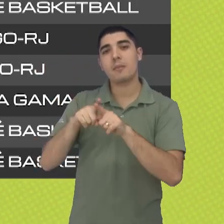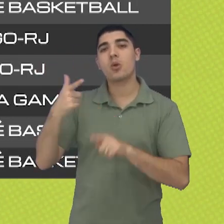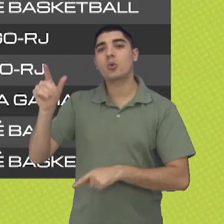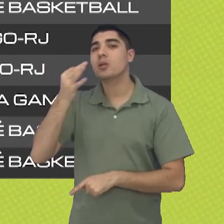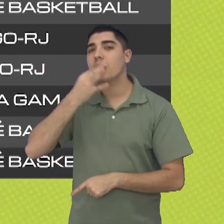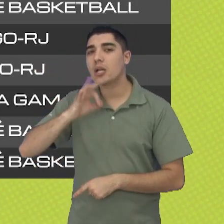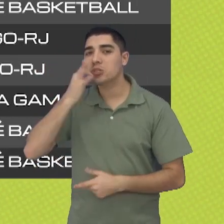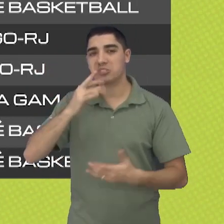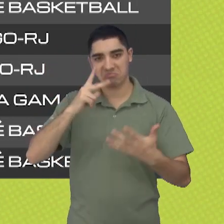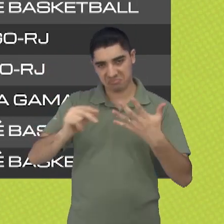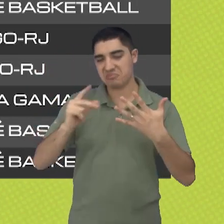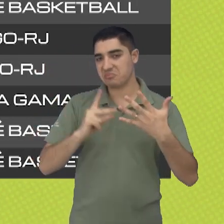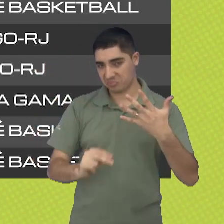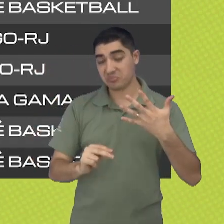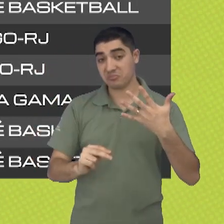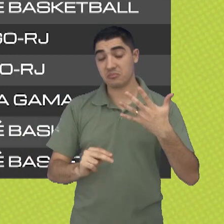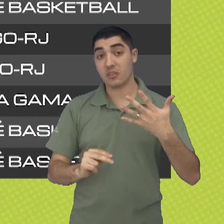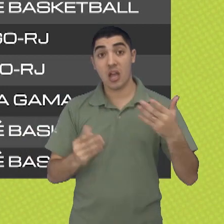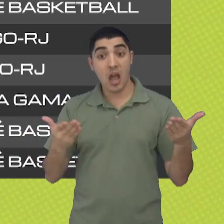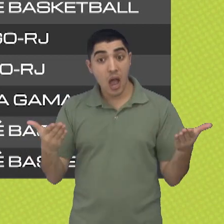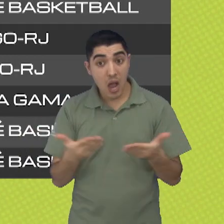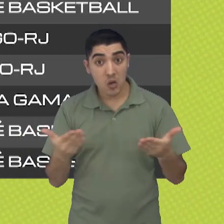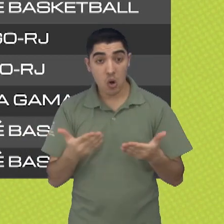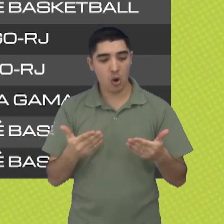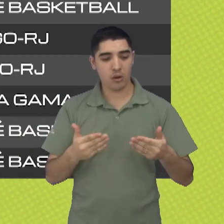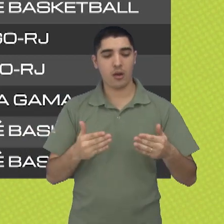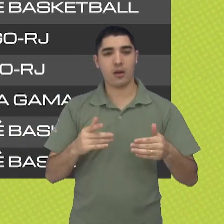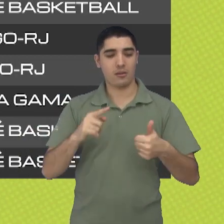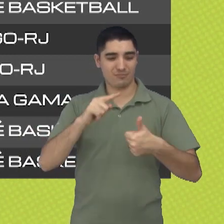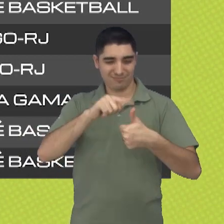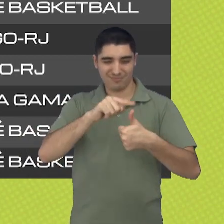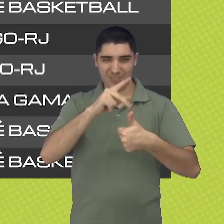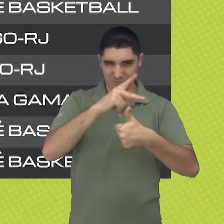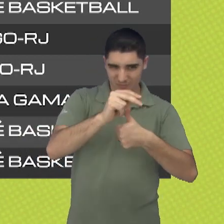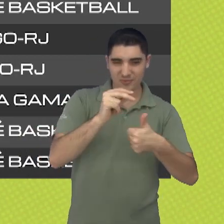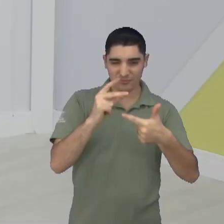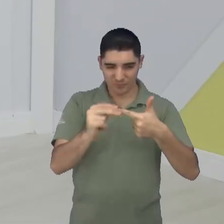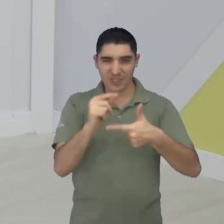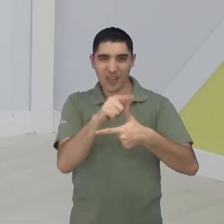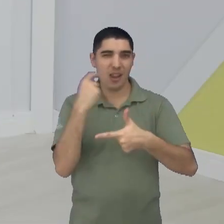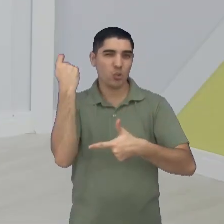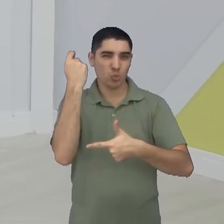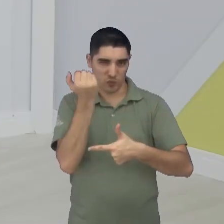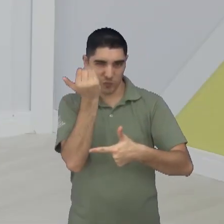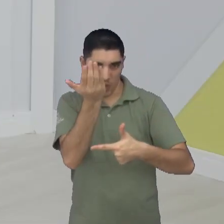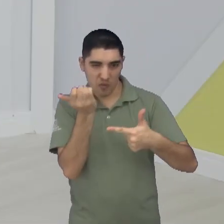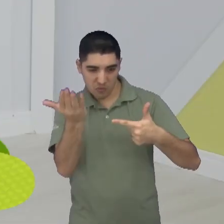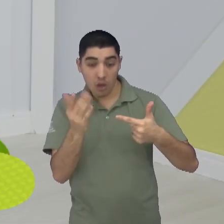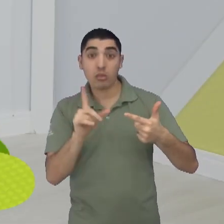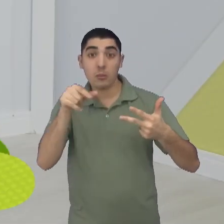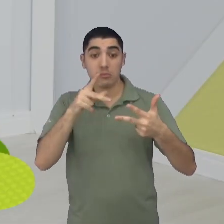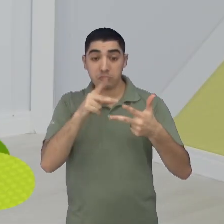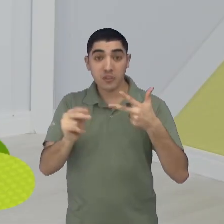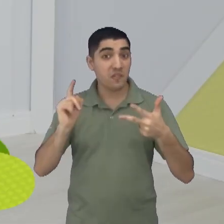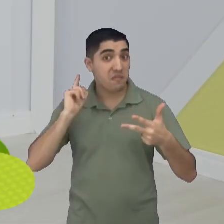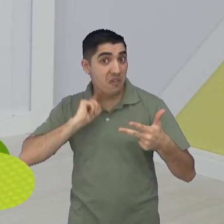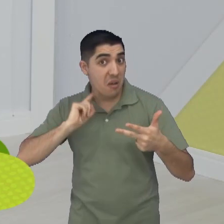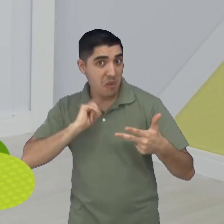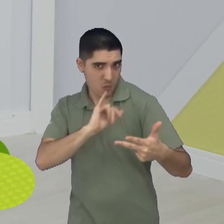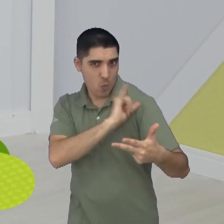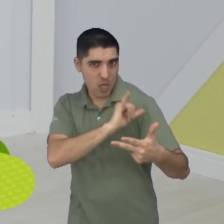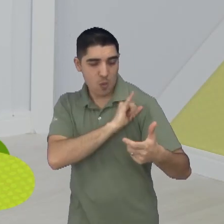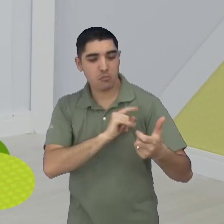agora parece que essas 2 vitórias fora de casa deram uma moral a mais para o São José, porque venceu o Flamengo 8-2 a